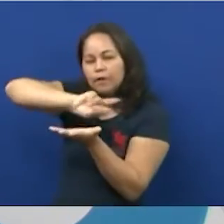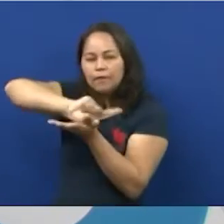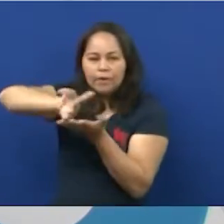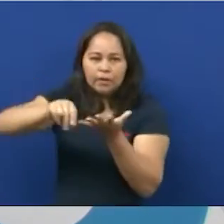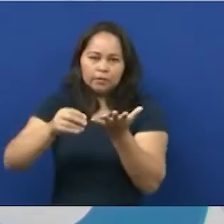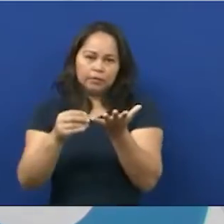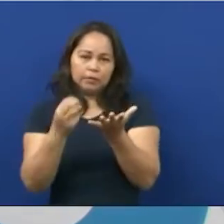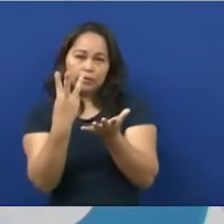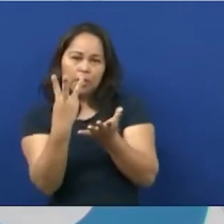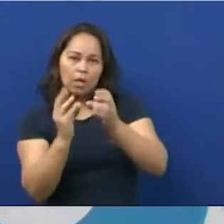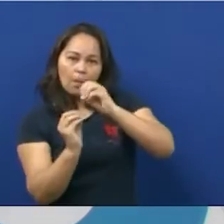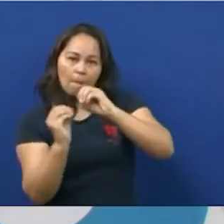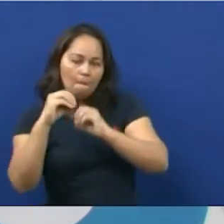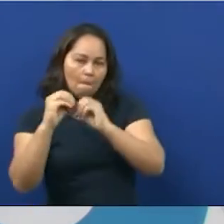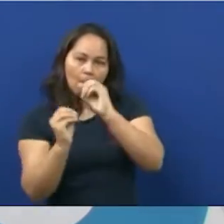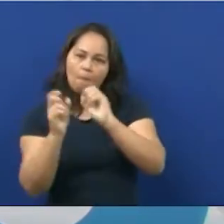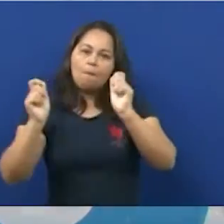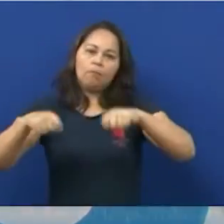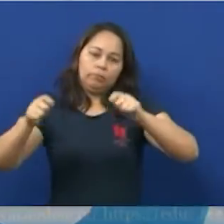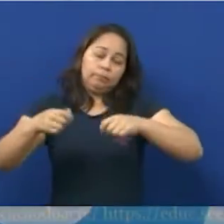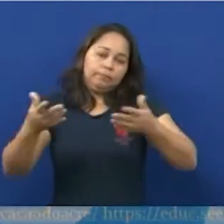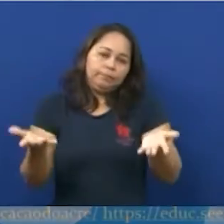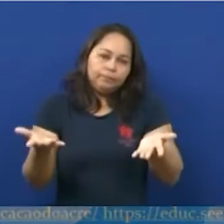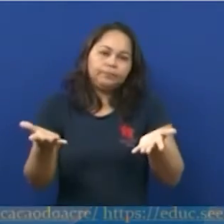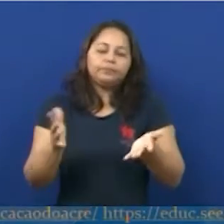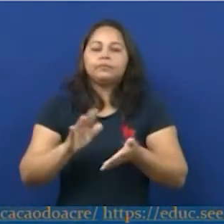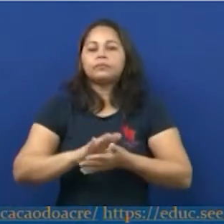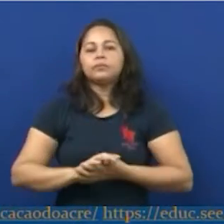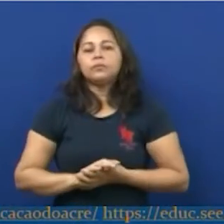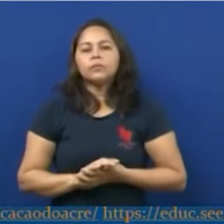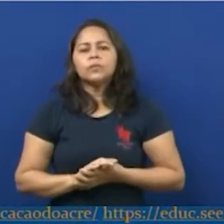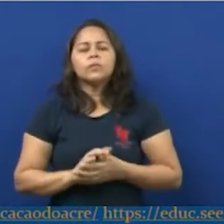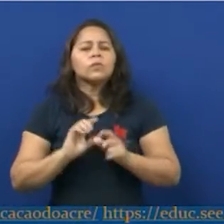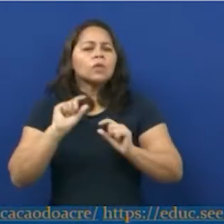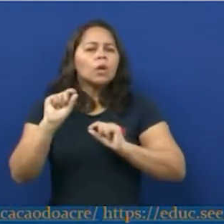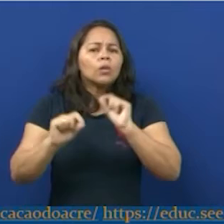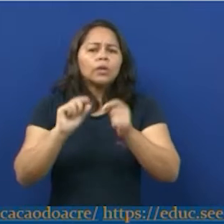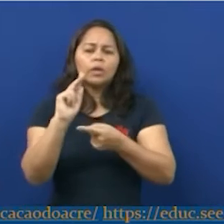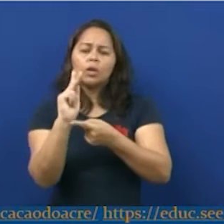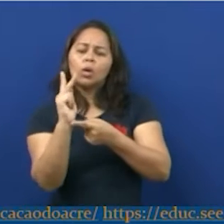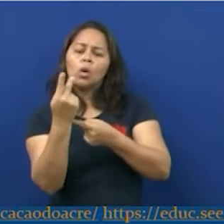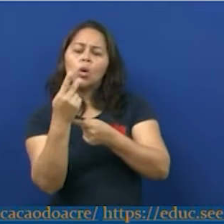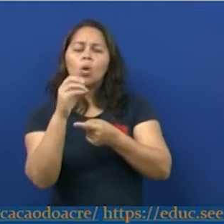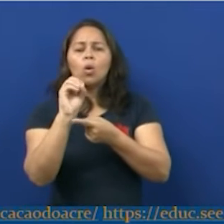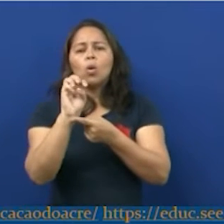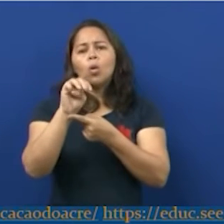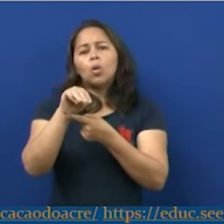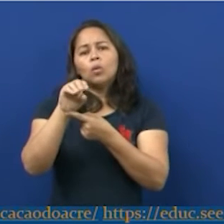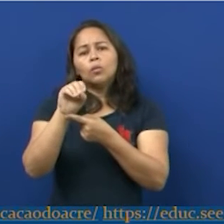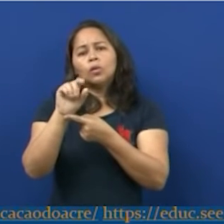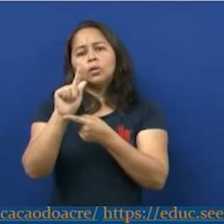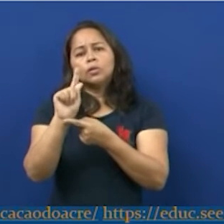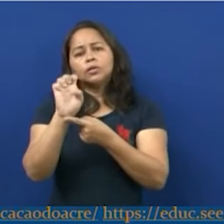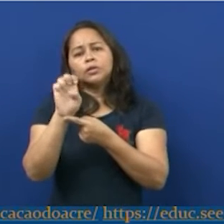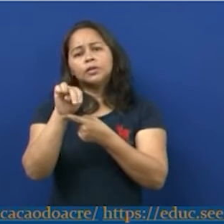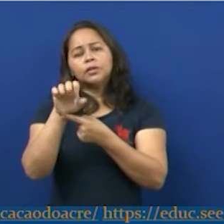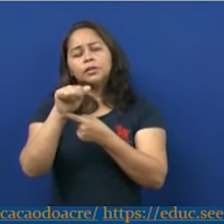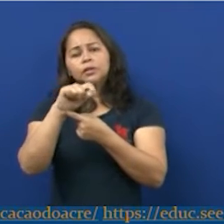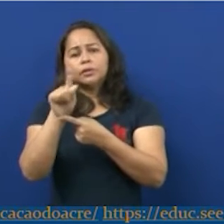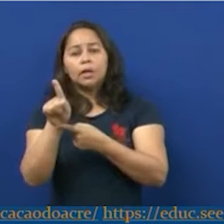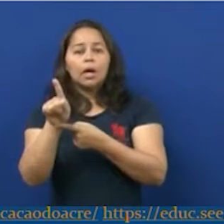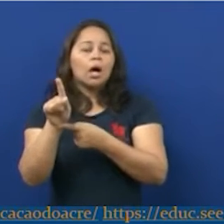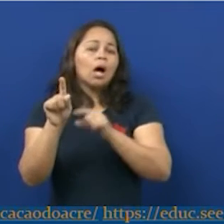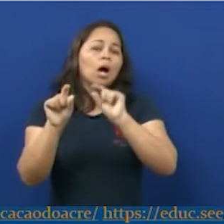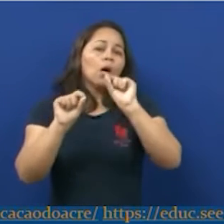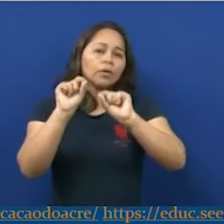você. Uma mistura homogênea, ou as homogêneas, são aquelas que apresentam-se de forma uniforme,